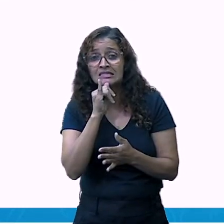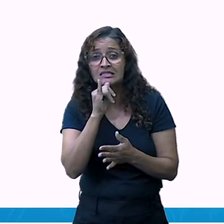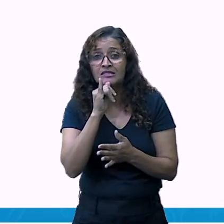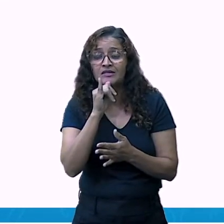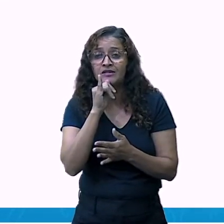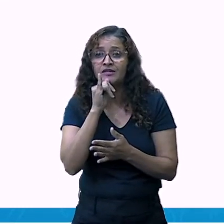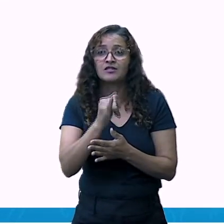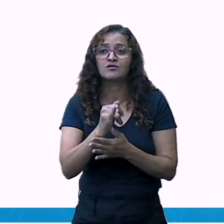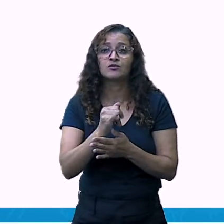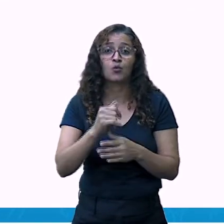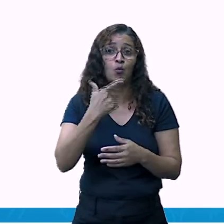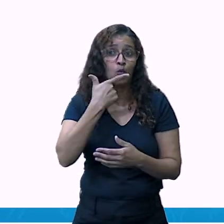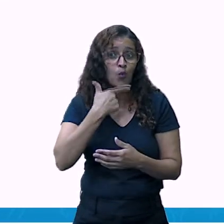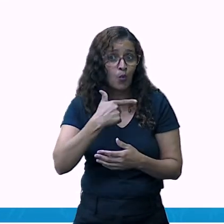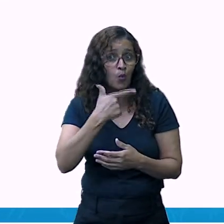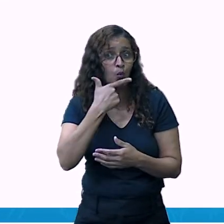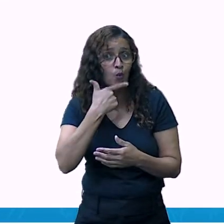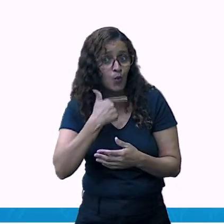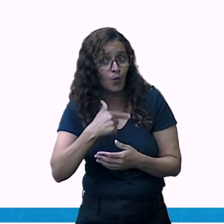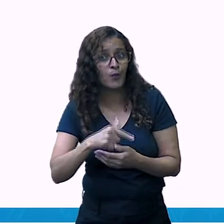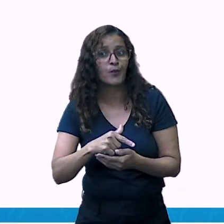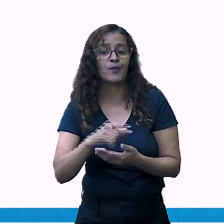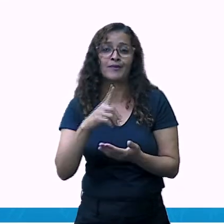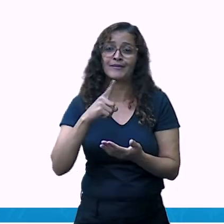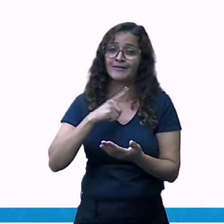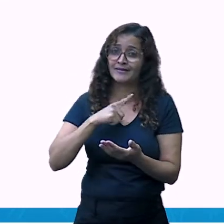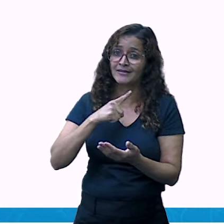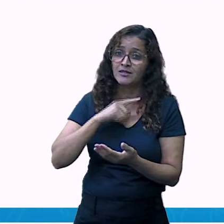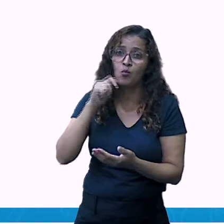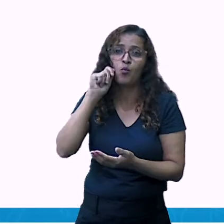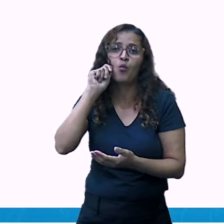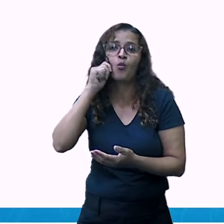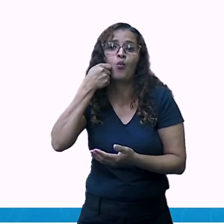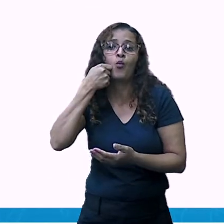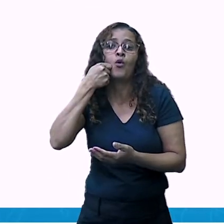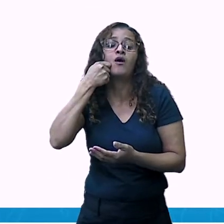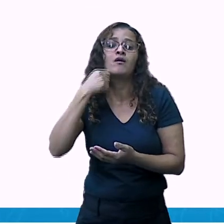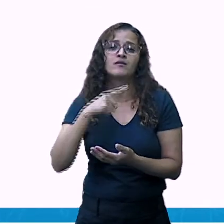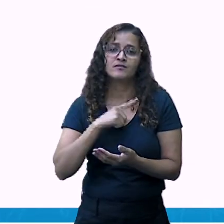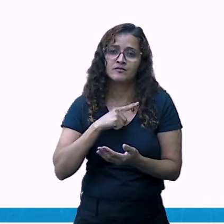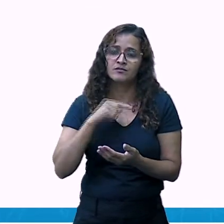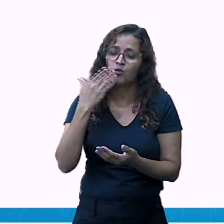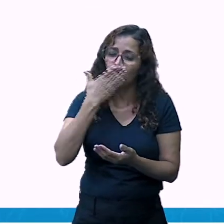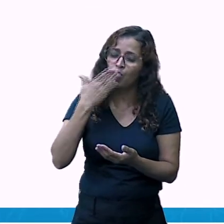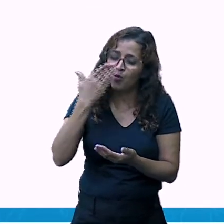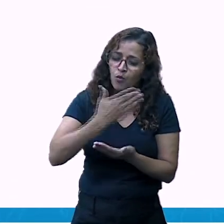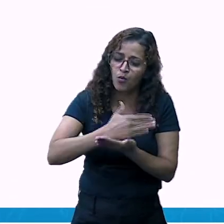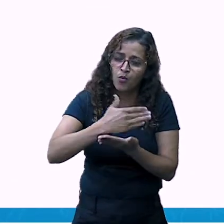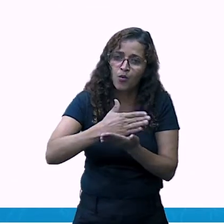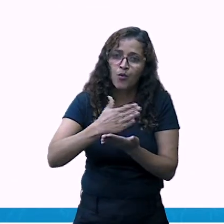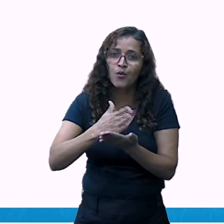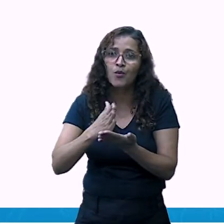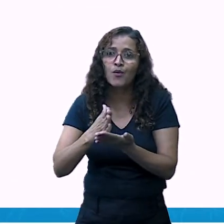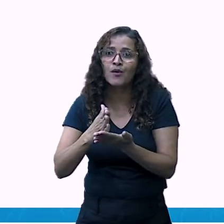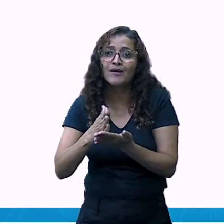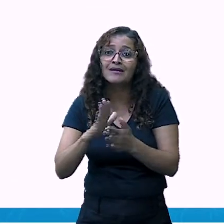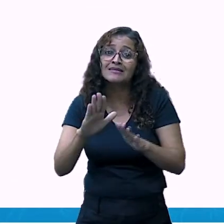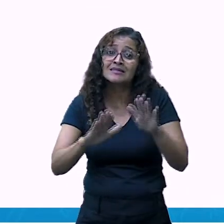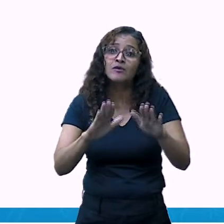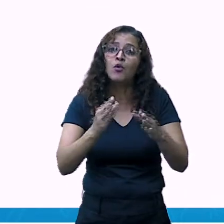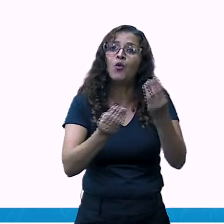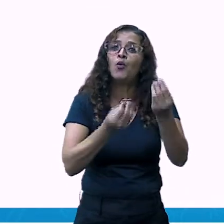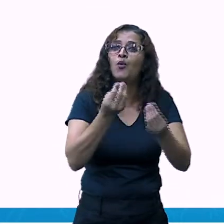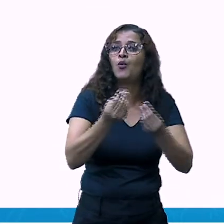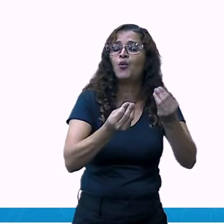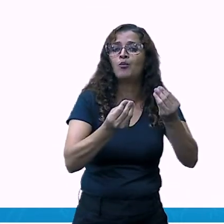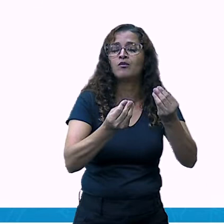falamos? Que no queijo tem, que no pão tem, que no bolo tem, depende da maneira,